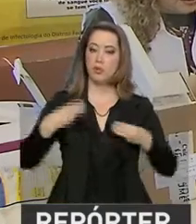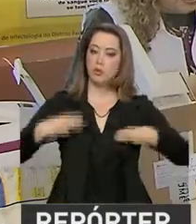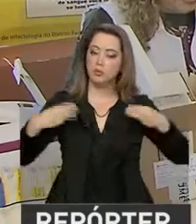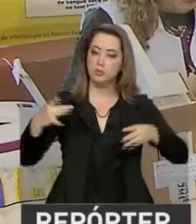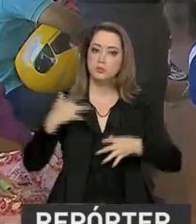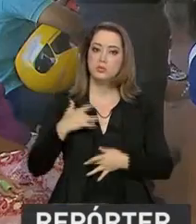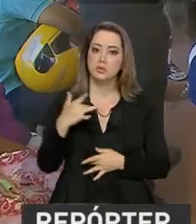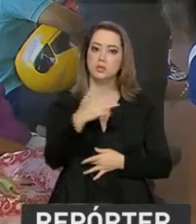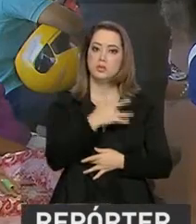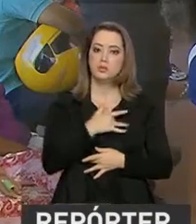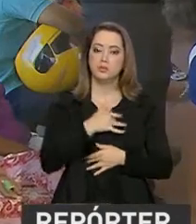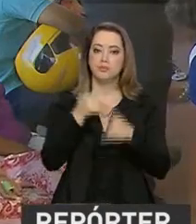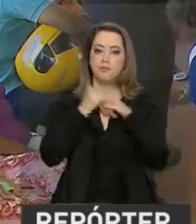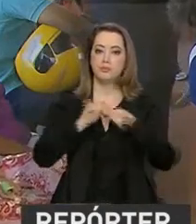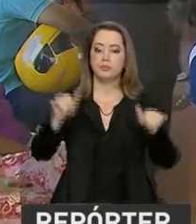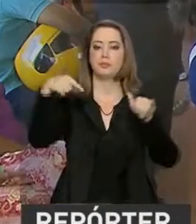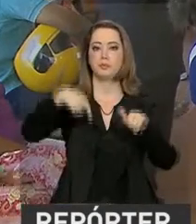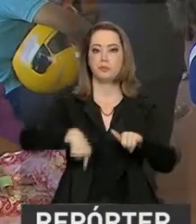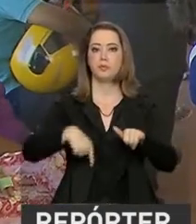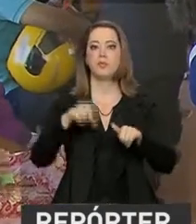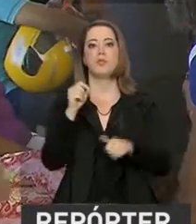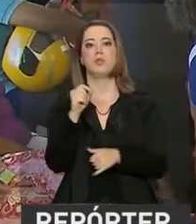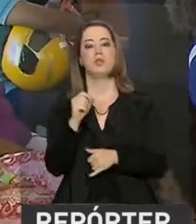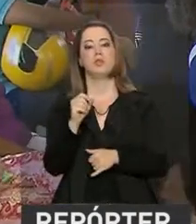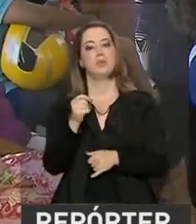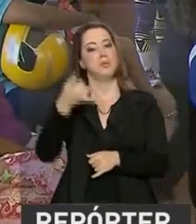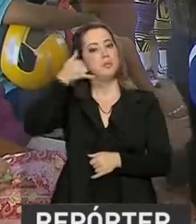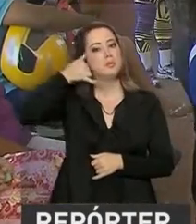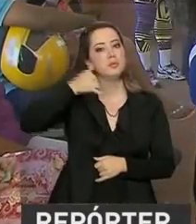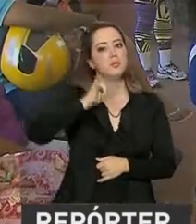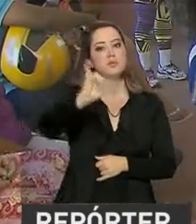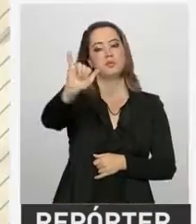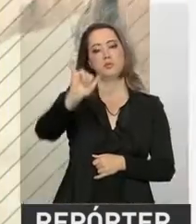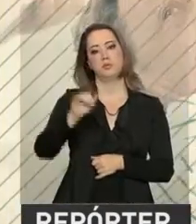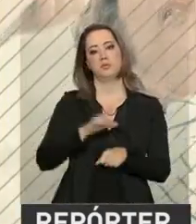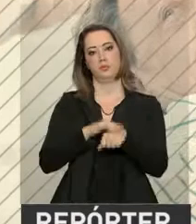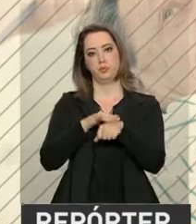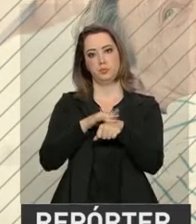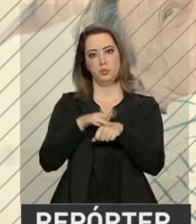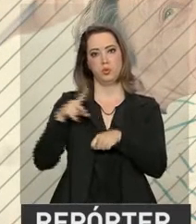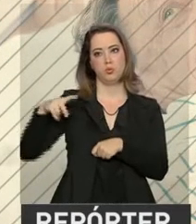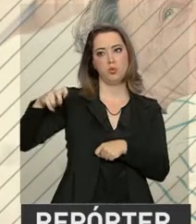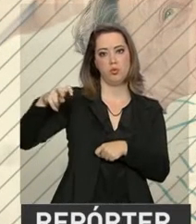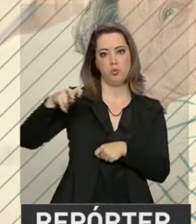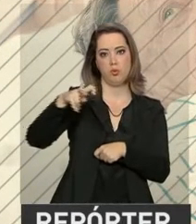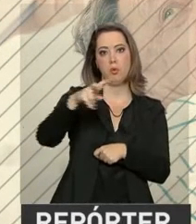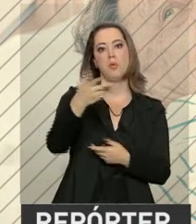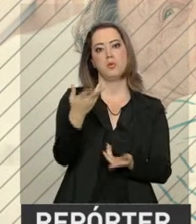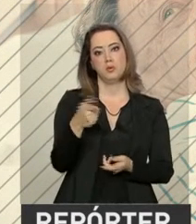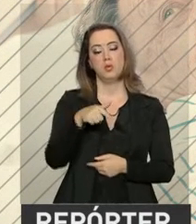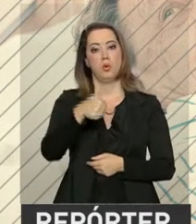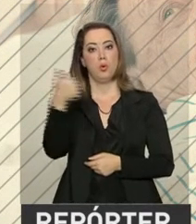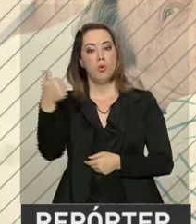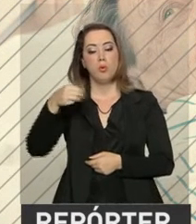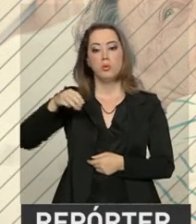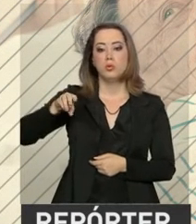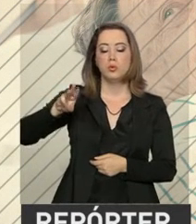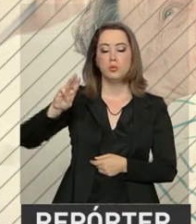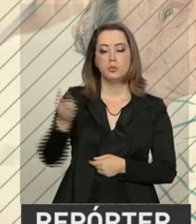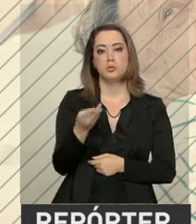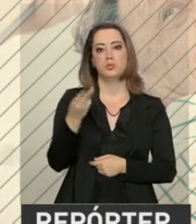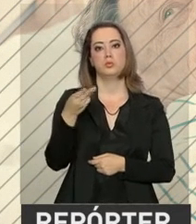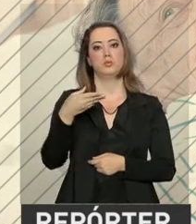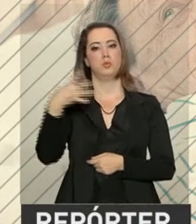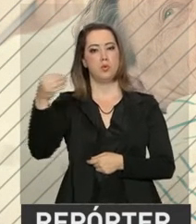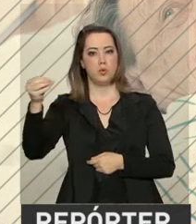nesta quinta-feira uma nova campanha de prevenção das hepatites virais. A estimativa é que entre 1 milhão e 400 mil